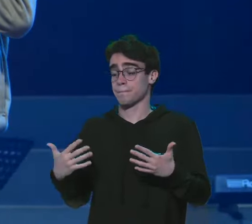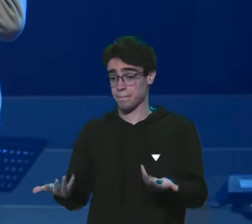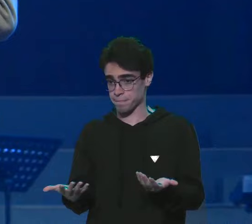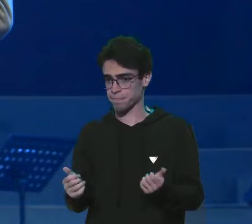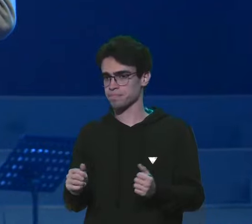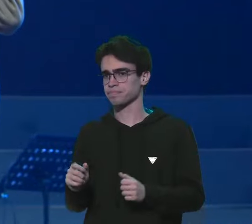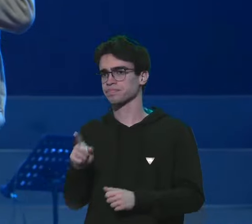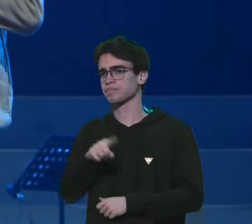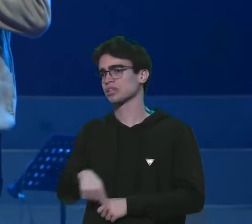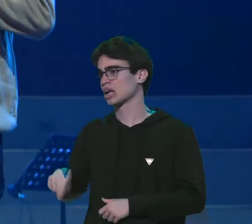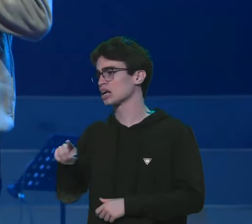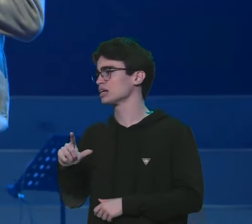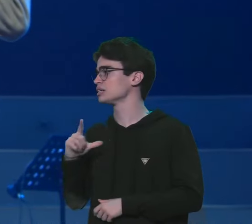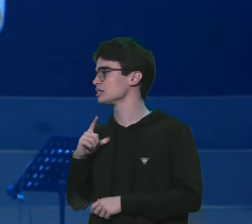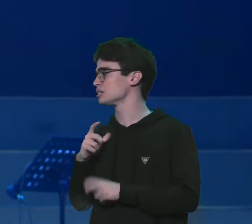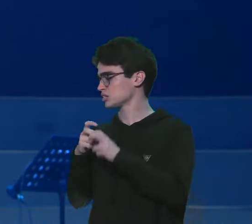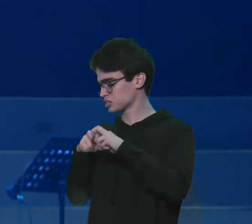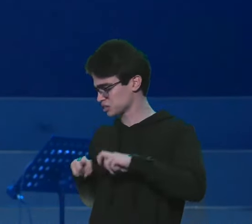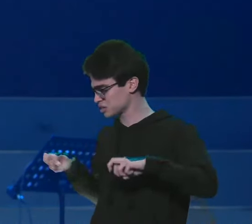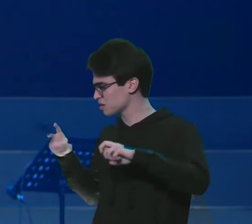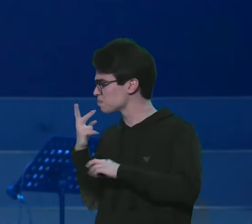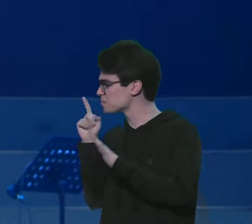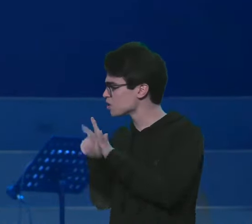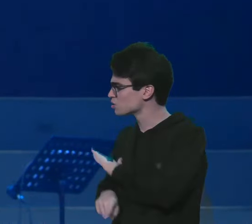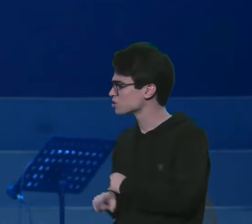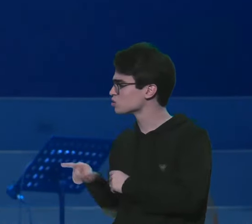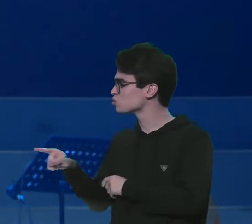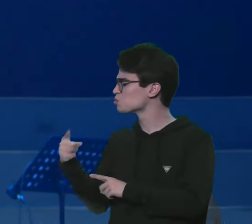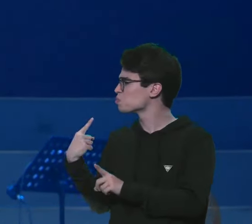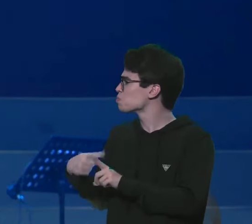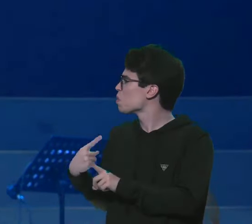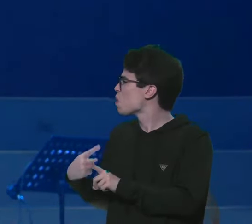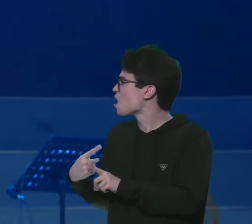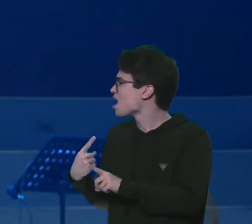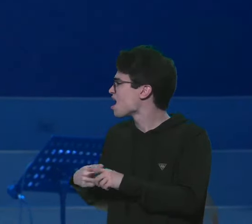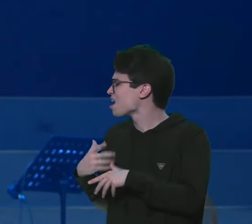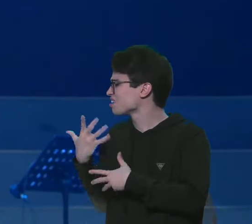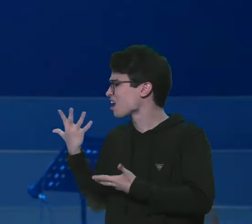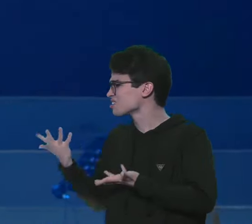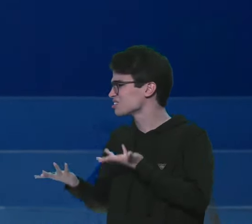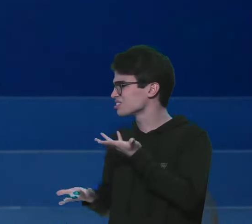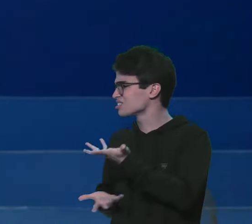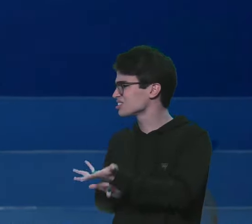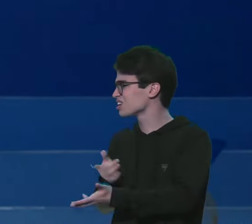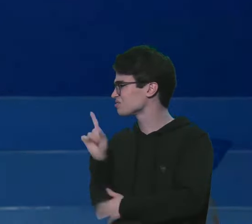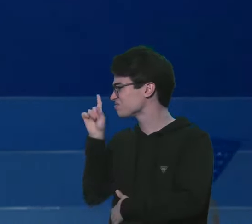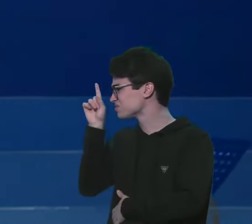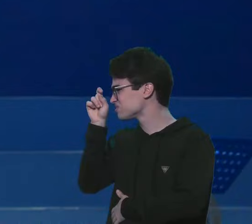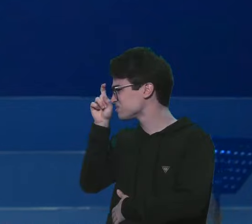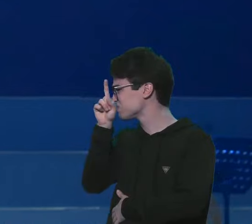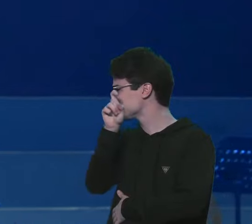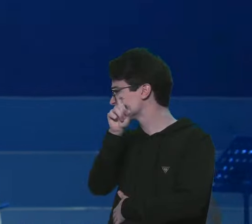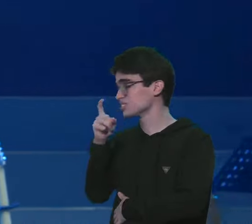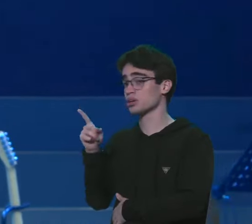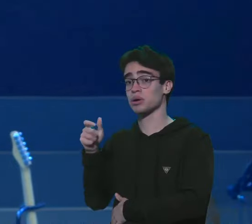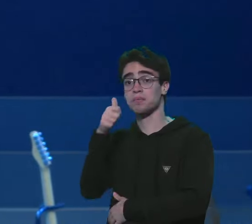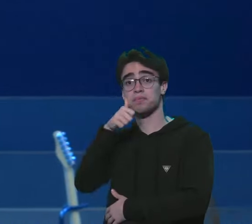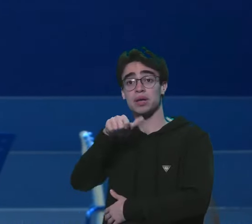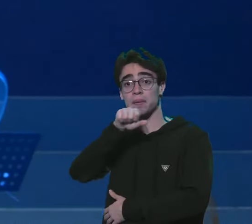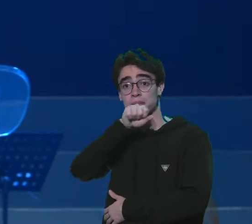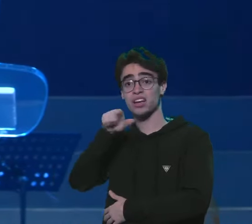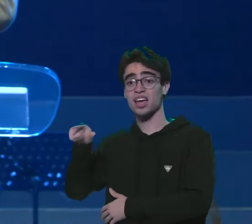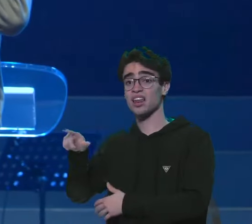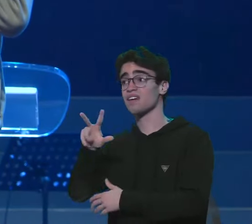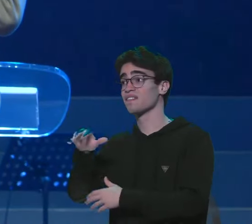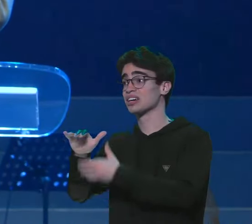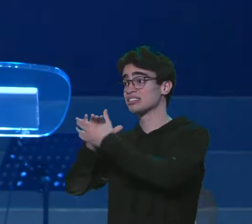eles sentaram em volta do meu pai e falaram, por que que você fez isso? E começou uma dificuldade, e aí minha mãe ia se separar do